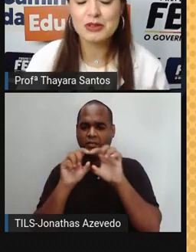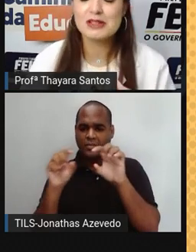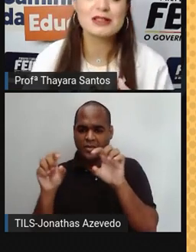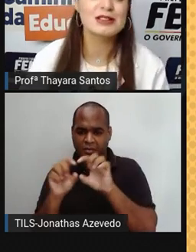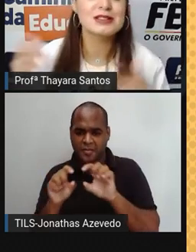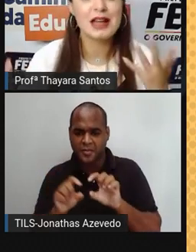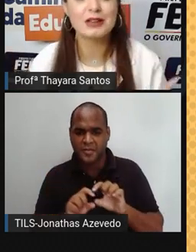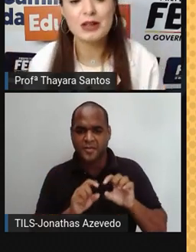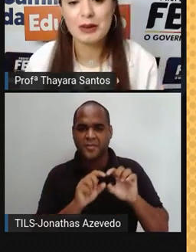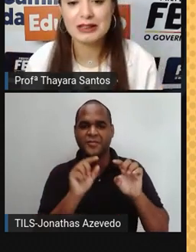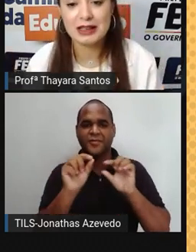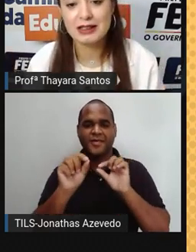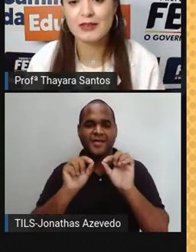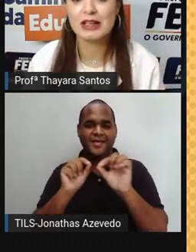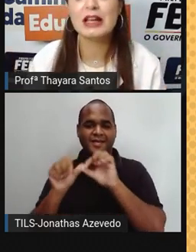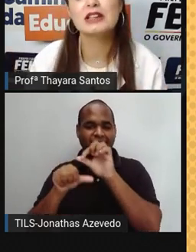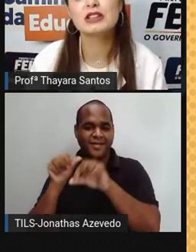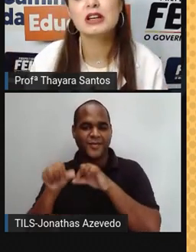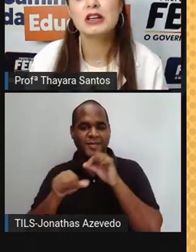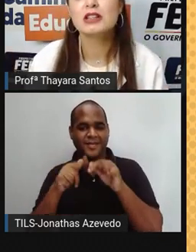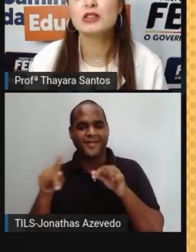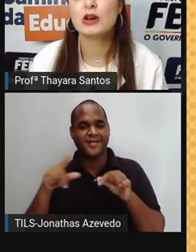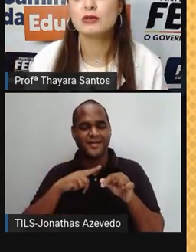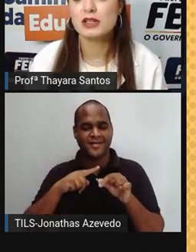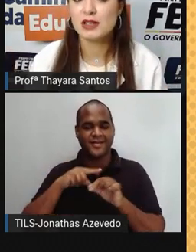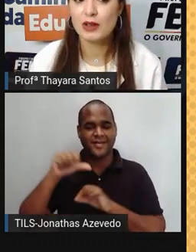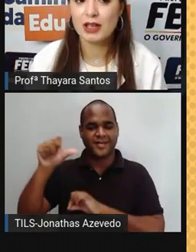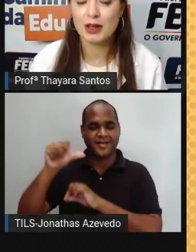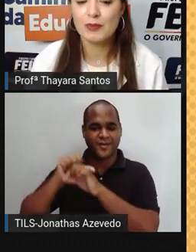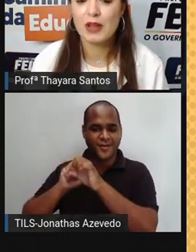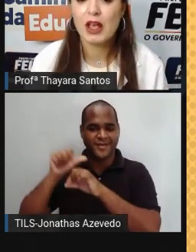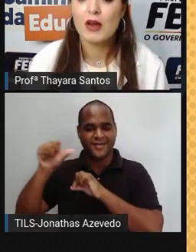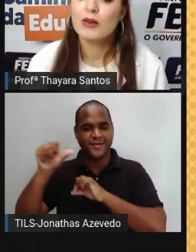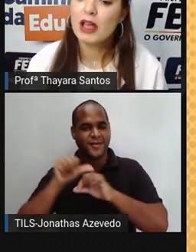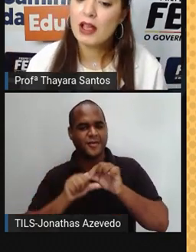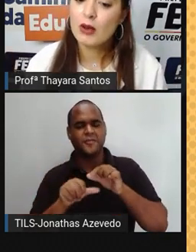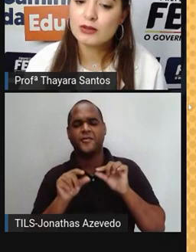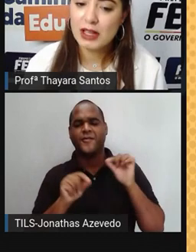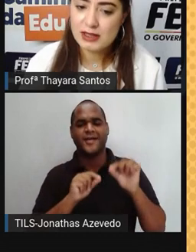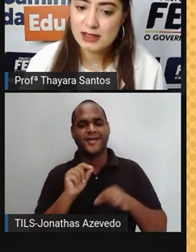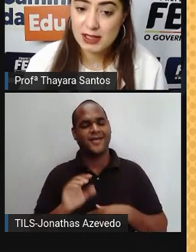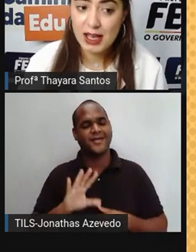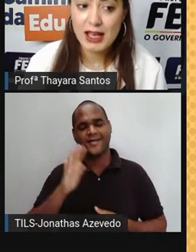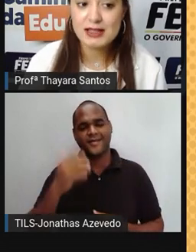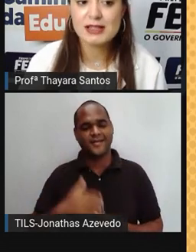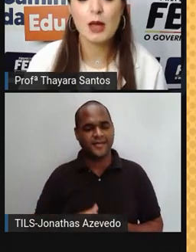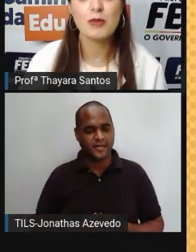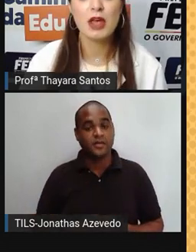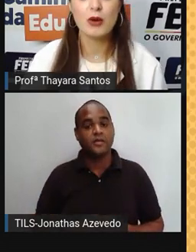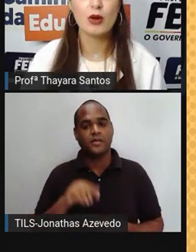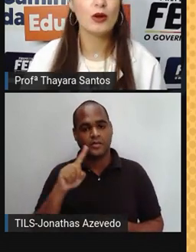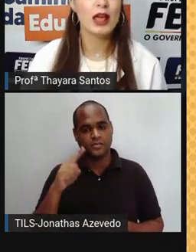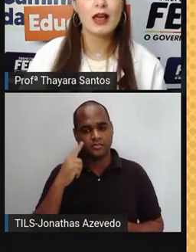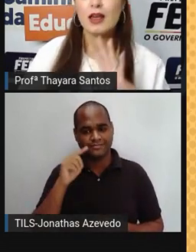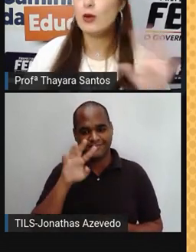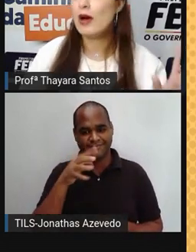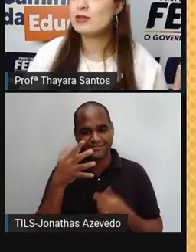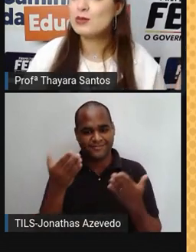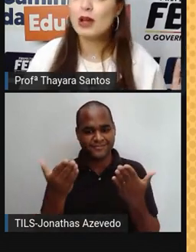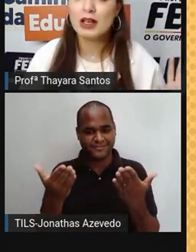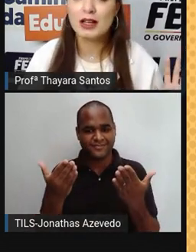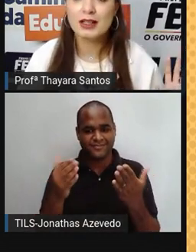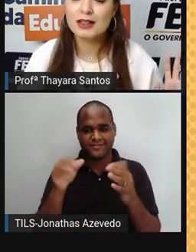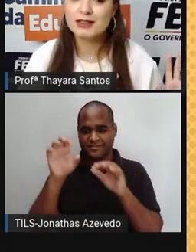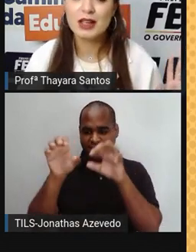aqui né mudanças de estado da matéria na verdade que estão acontecendo aqui que que acontece esse esqueminha que eu coloquei